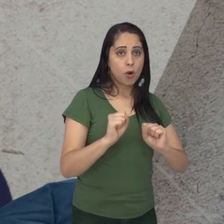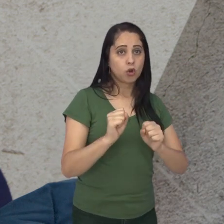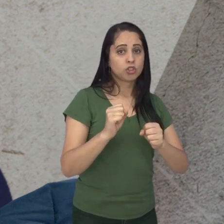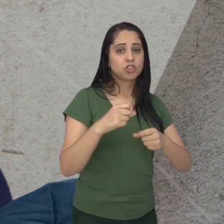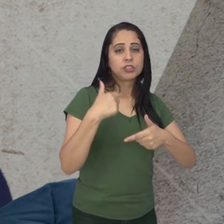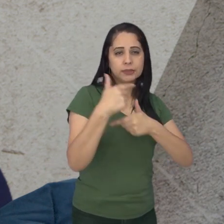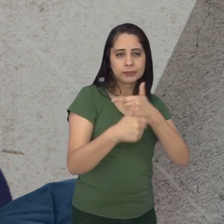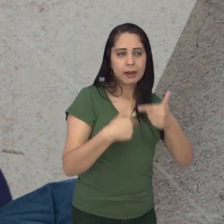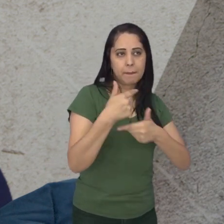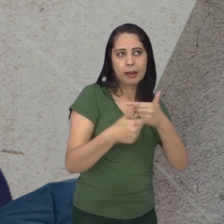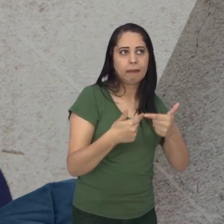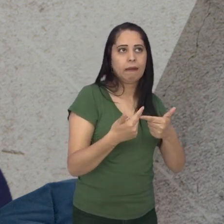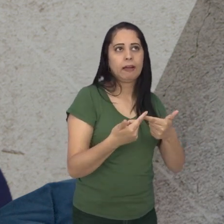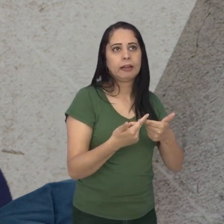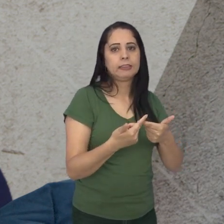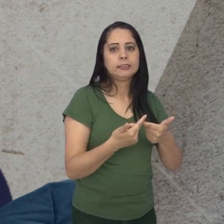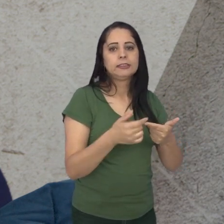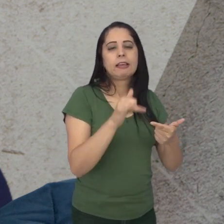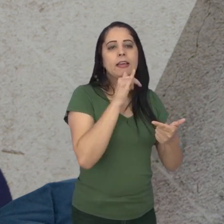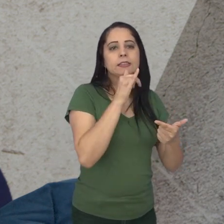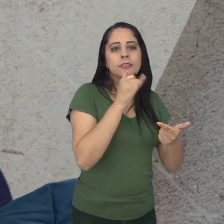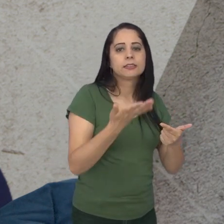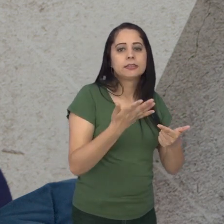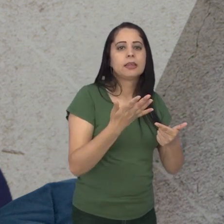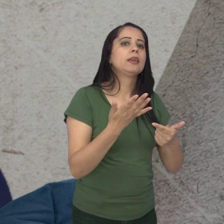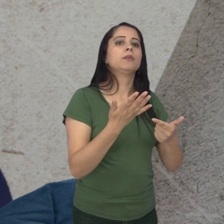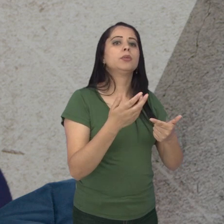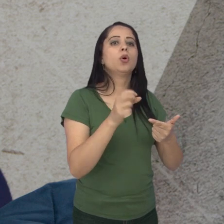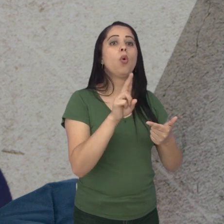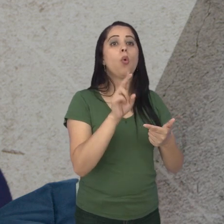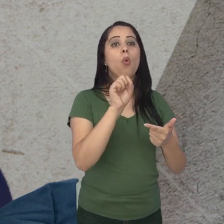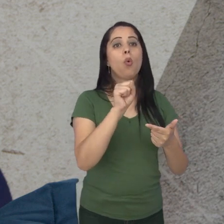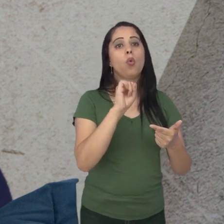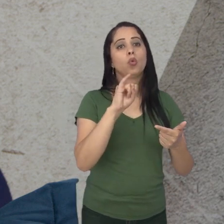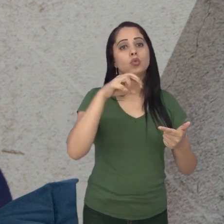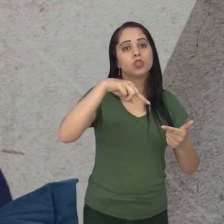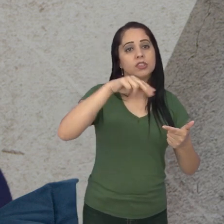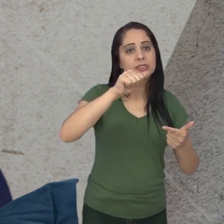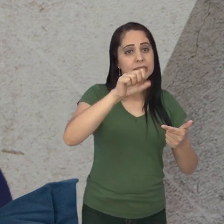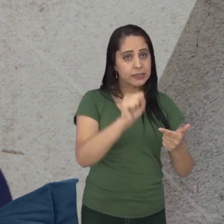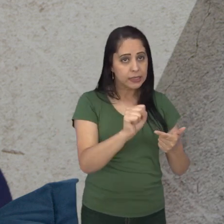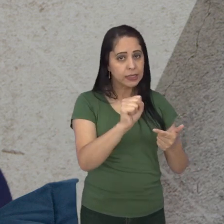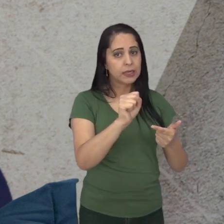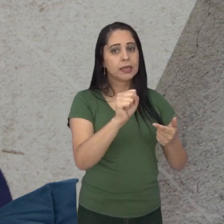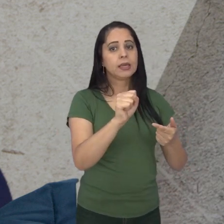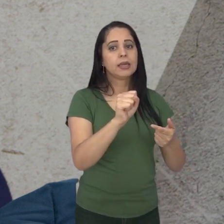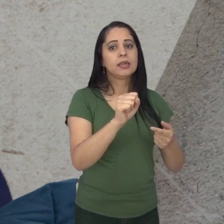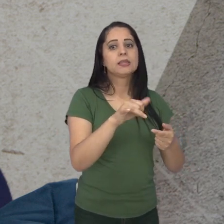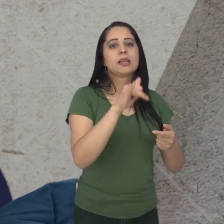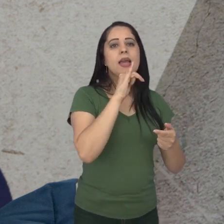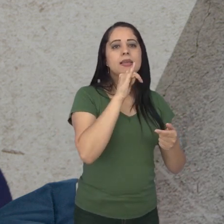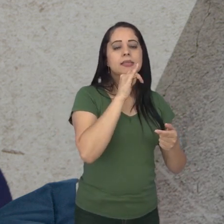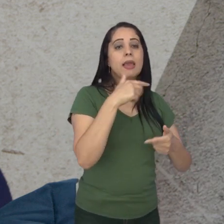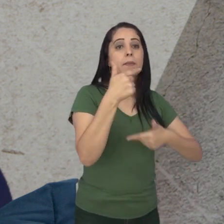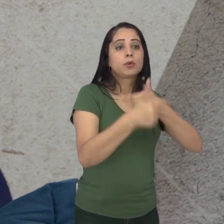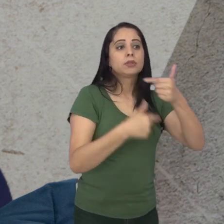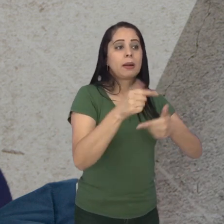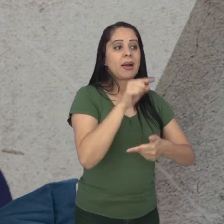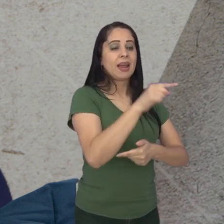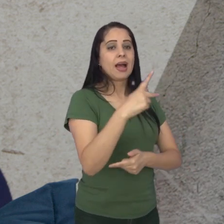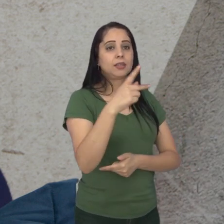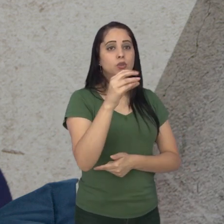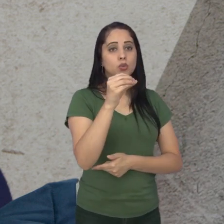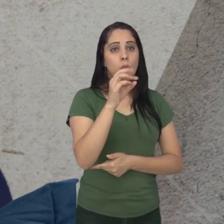em novas fronteiras, vamos chamar assim, em áreas de usinas, grandes empreendimentos como